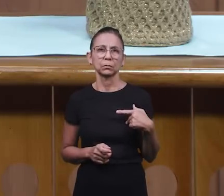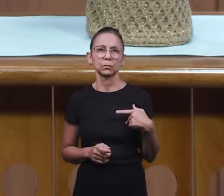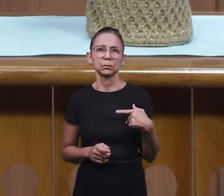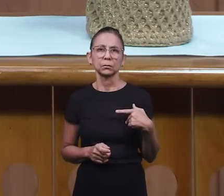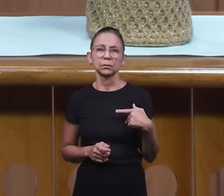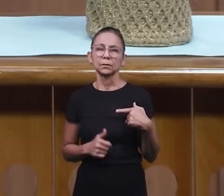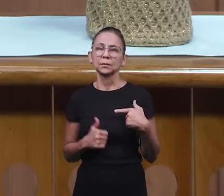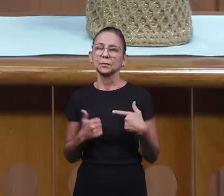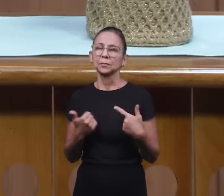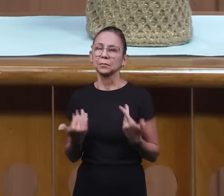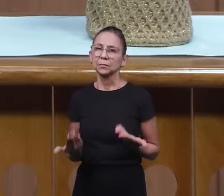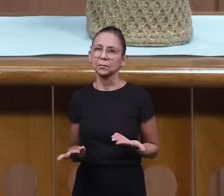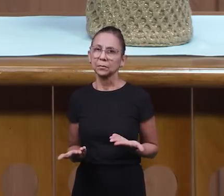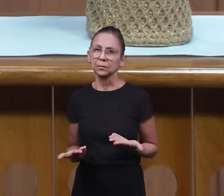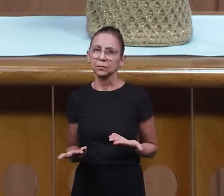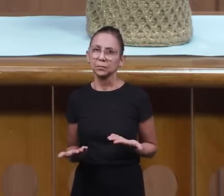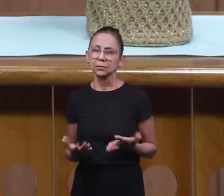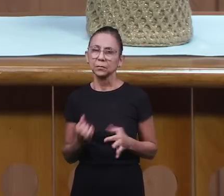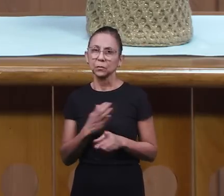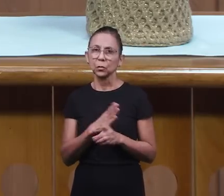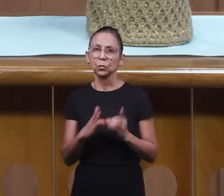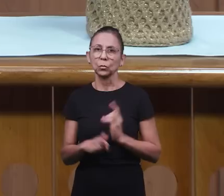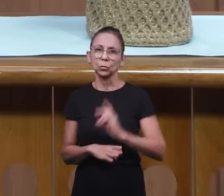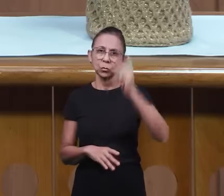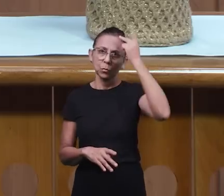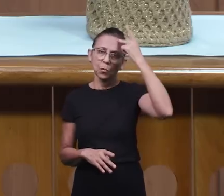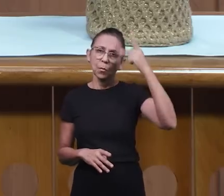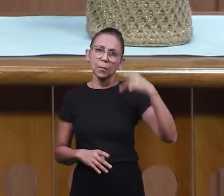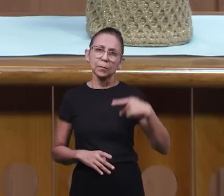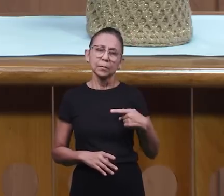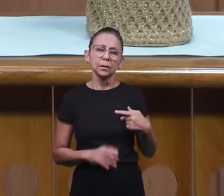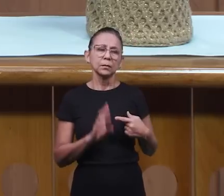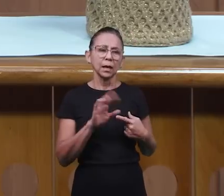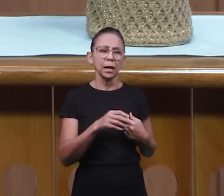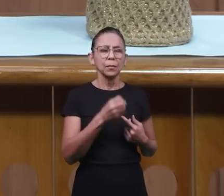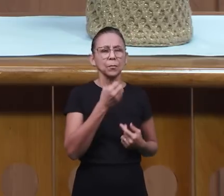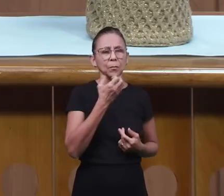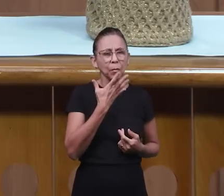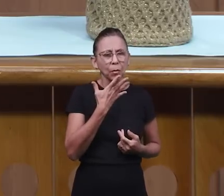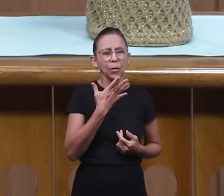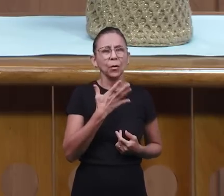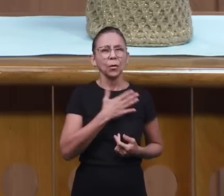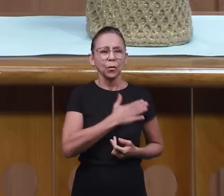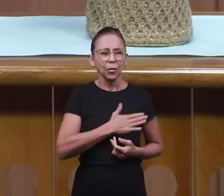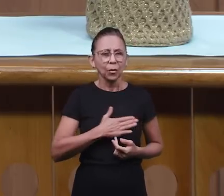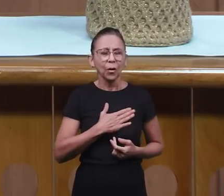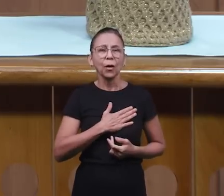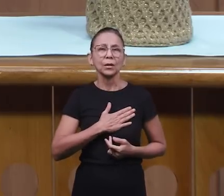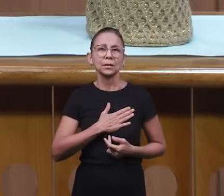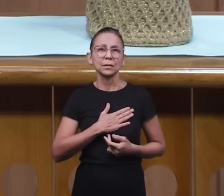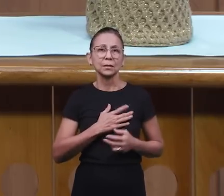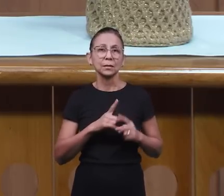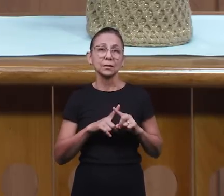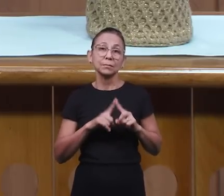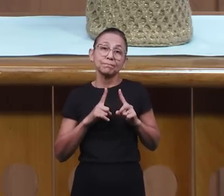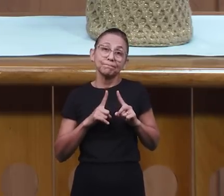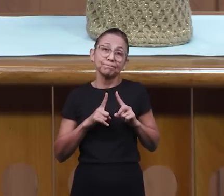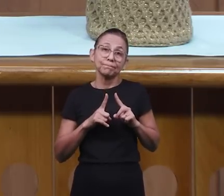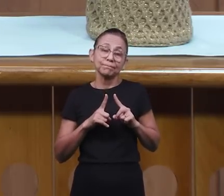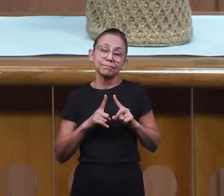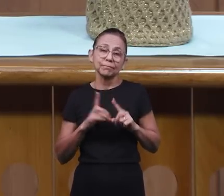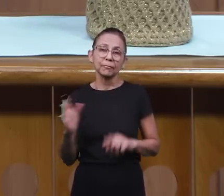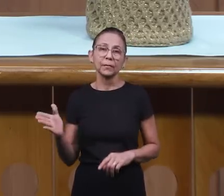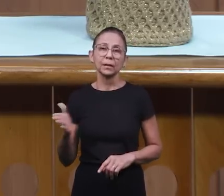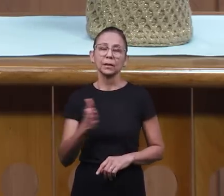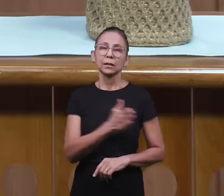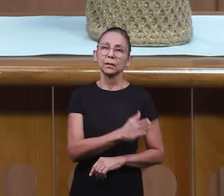ele parte da boa vontade do homem. Esse culto não agrada a Deus. Como foi o caso de Saul, quando ele quis oferecer